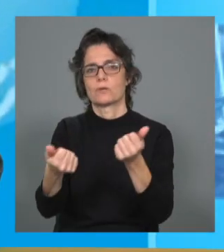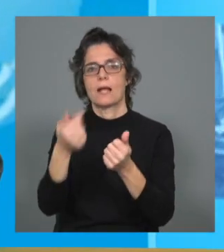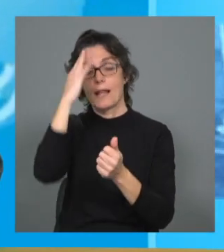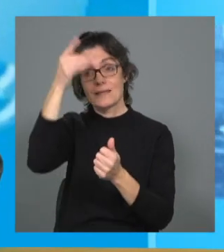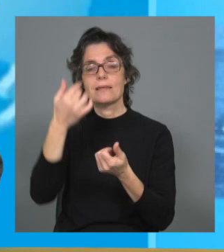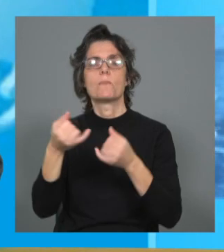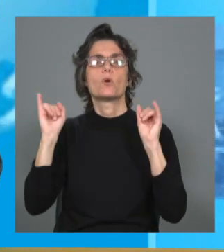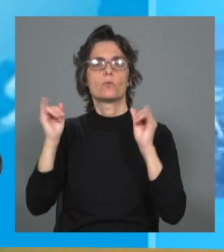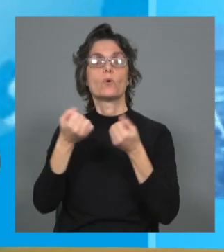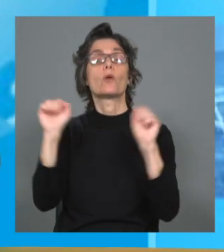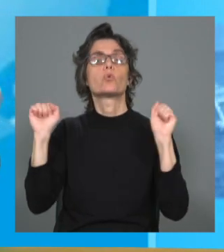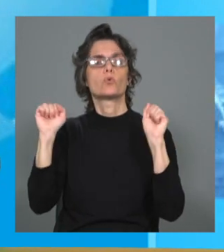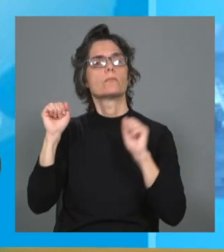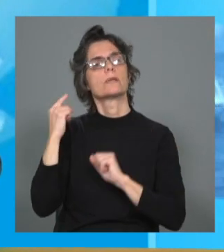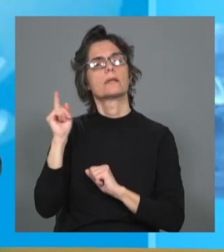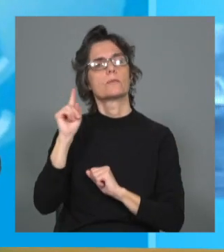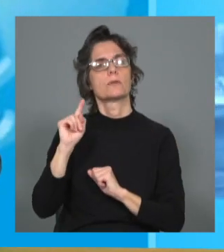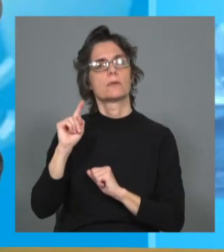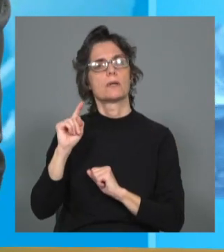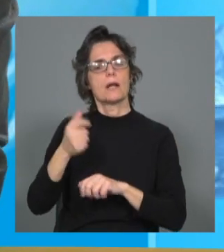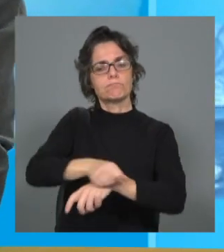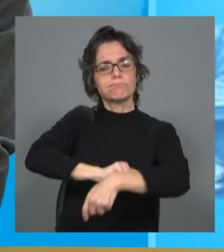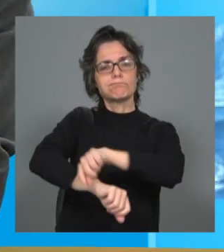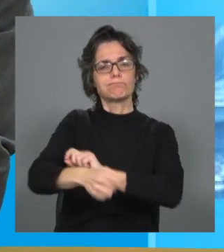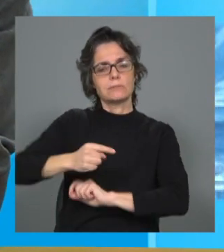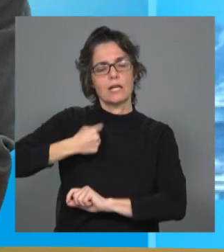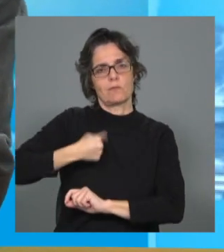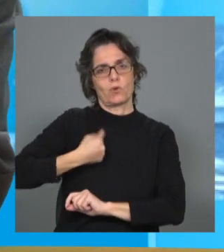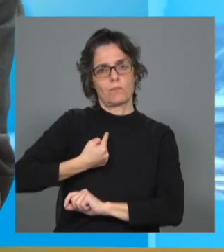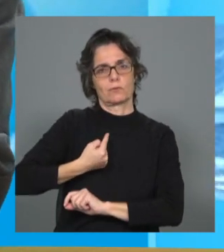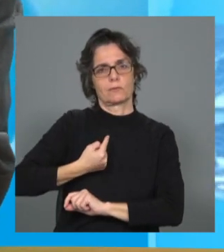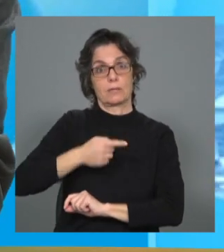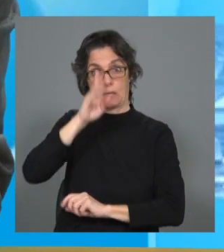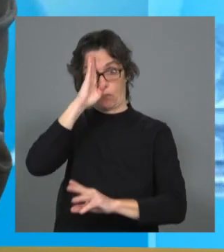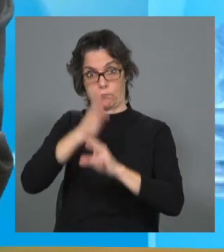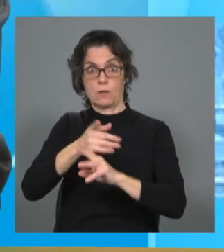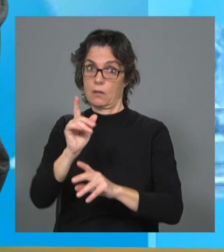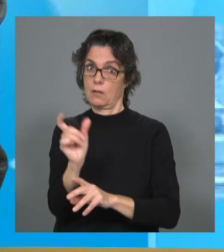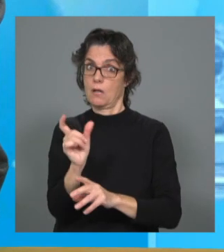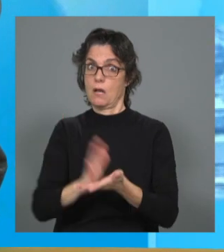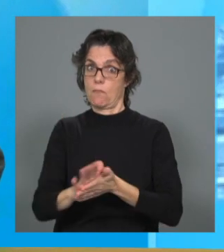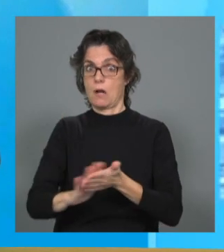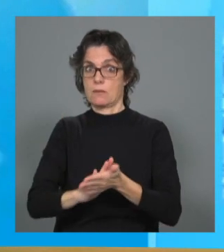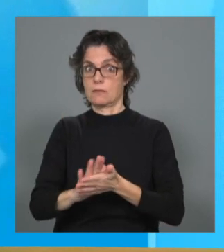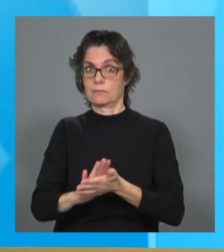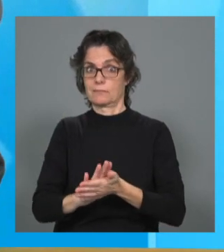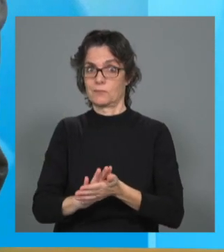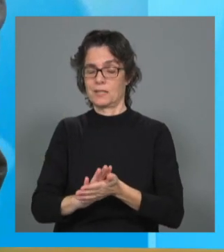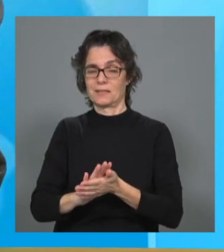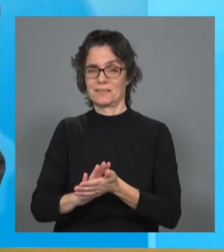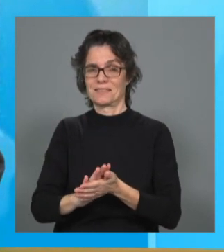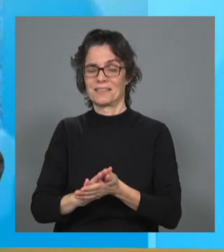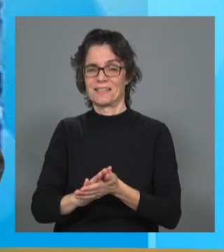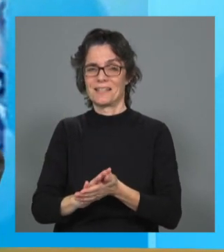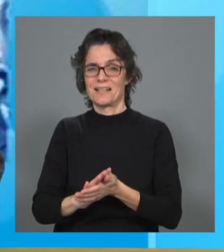da iniciativa, do chamado empreendedorismo, para o qual é preciso resiliência. Enfim, estas palavras inundaram o nosso